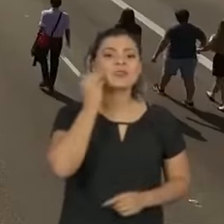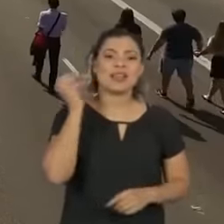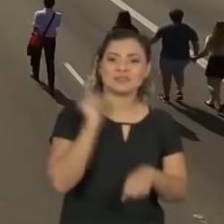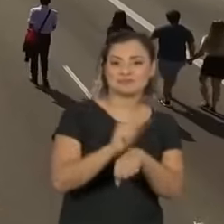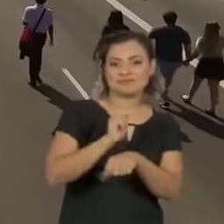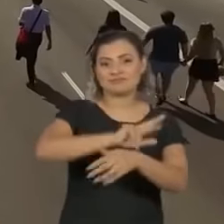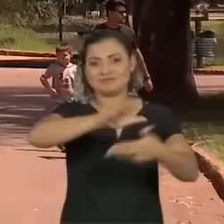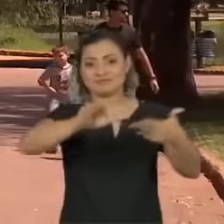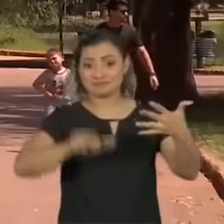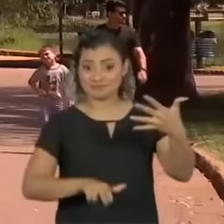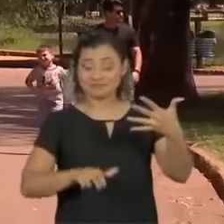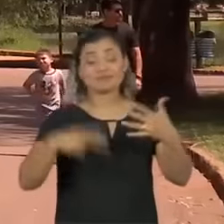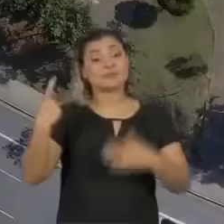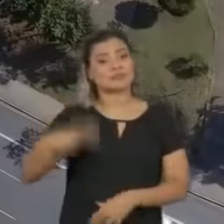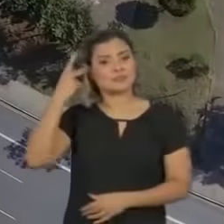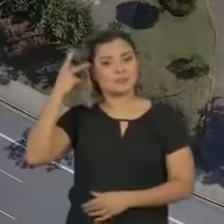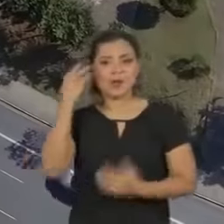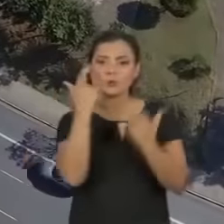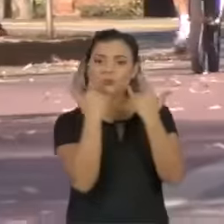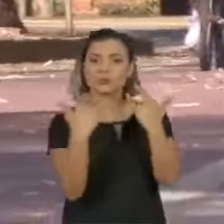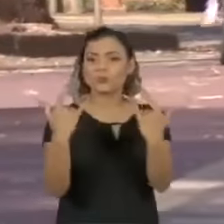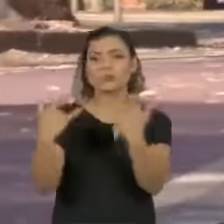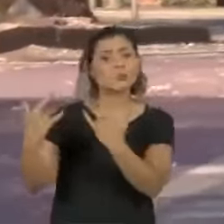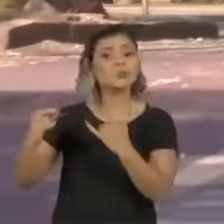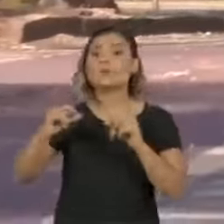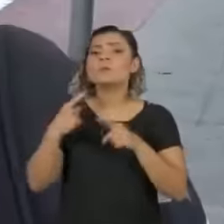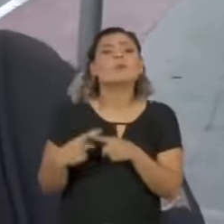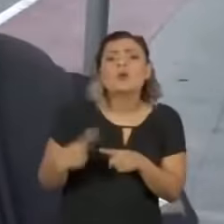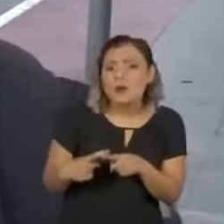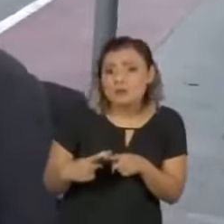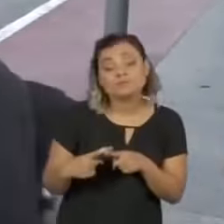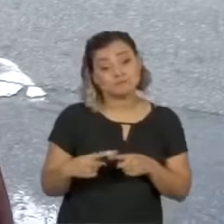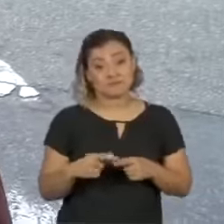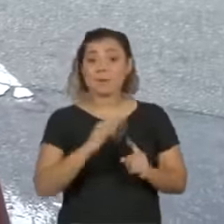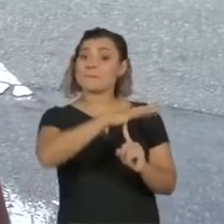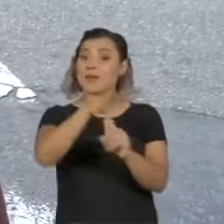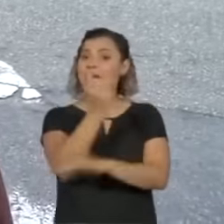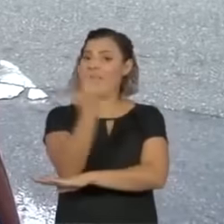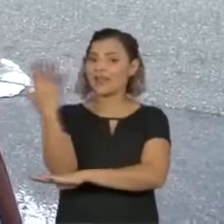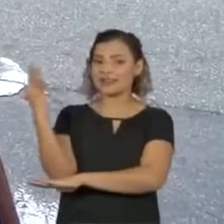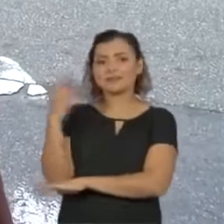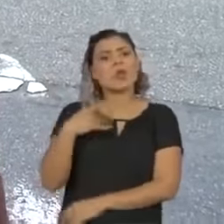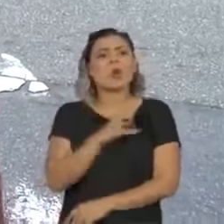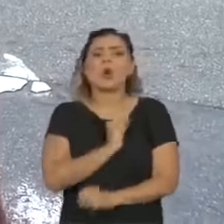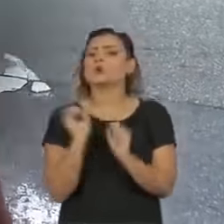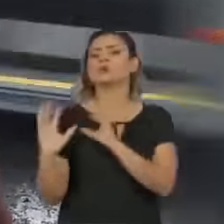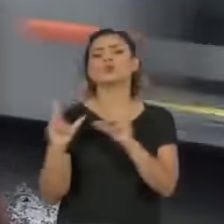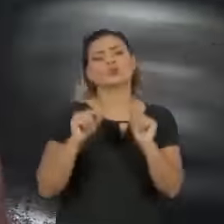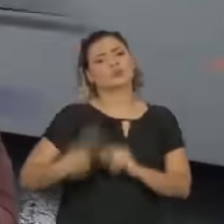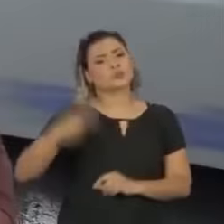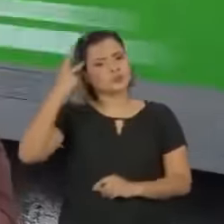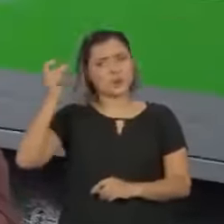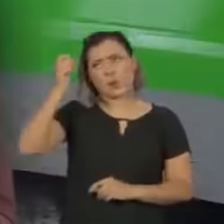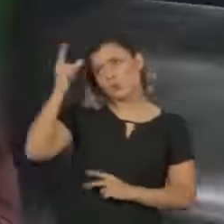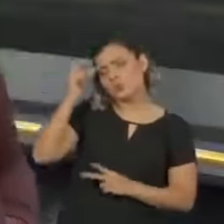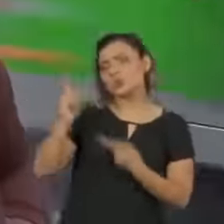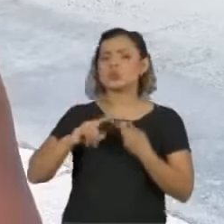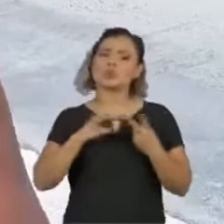oportunidades. São Paulo é atrativa por inúmeros motivos. Os parques. Eu gosto de tudo, São Paulo, da cultura,